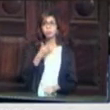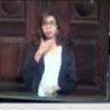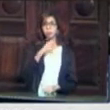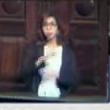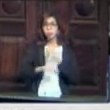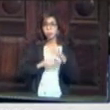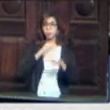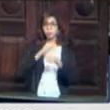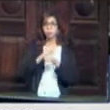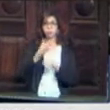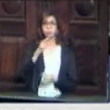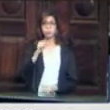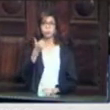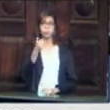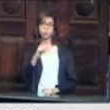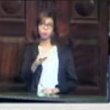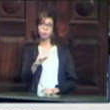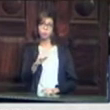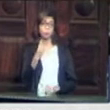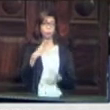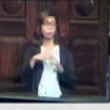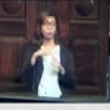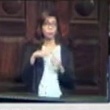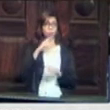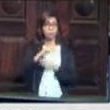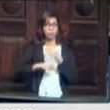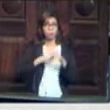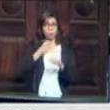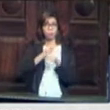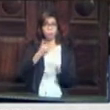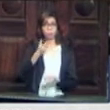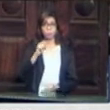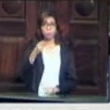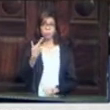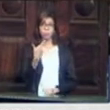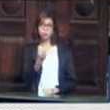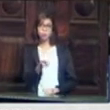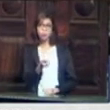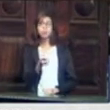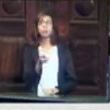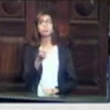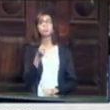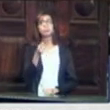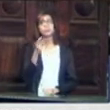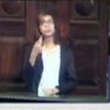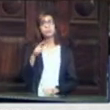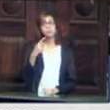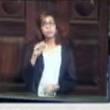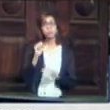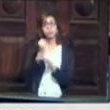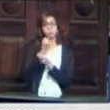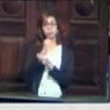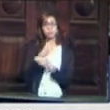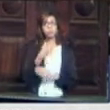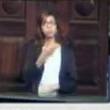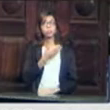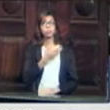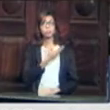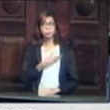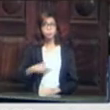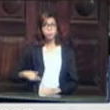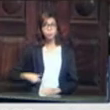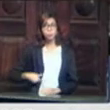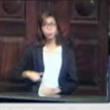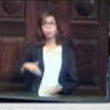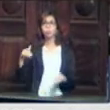número cabalístico de 2020, votei pela Comissão de Segurança Pública pelo não e votei pela